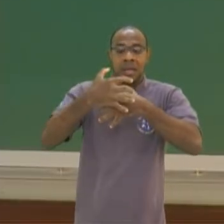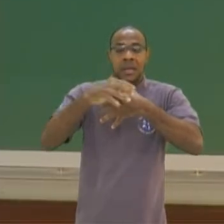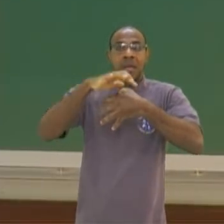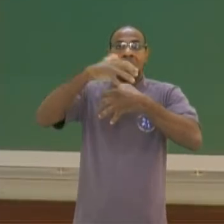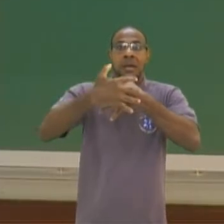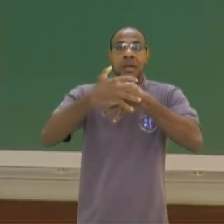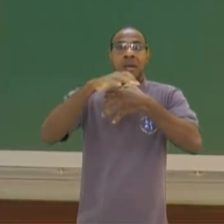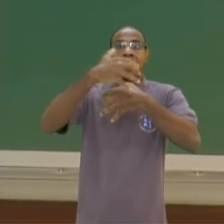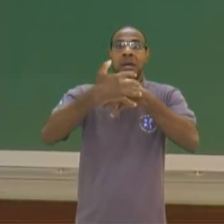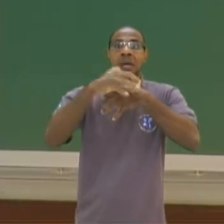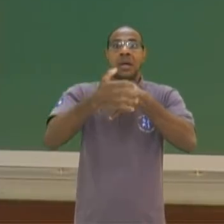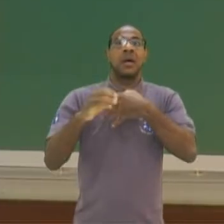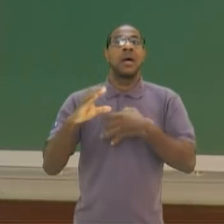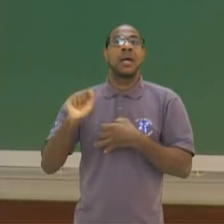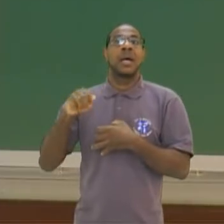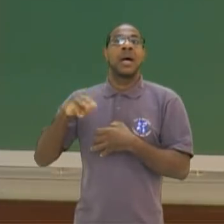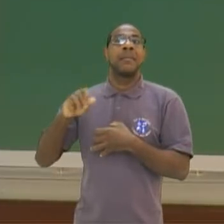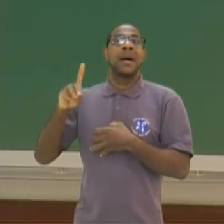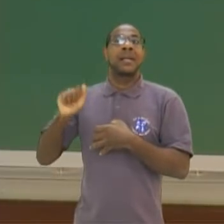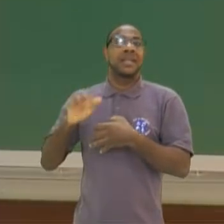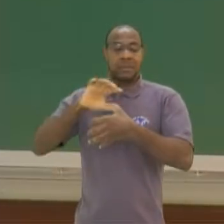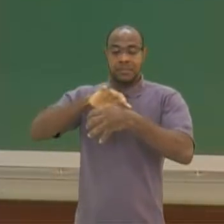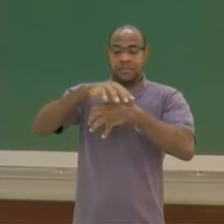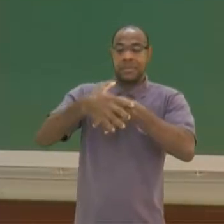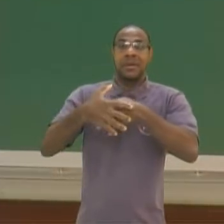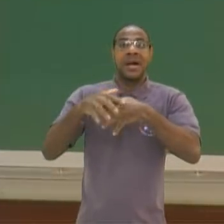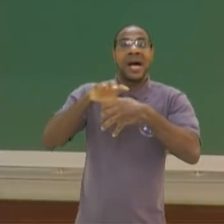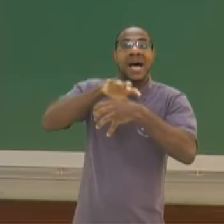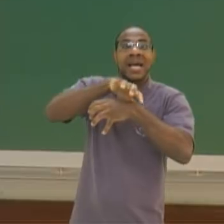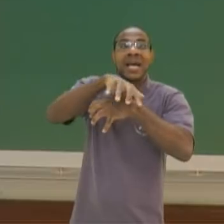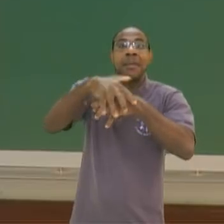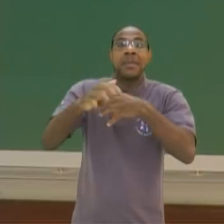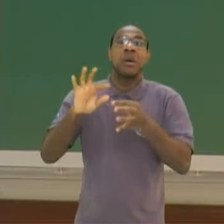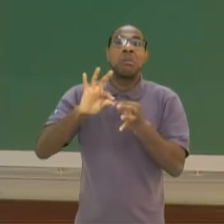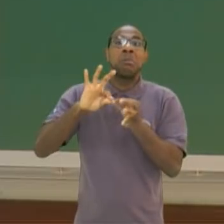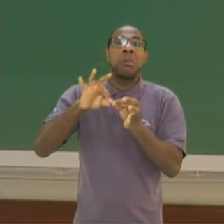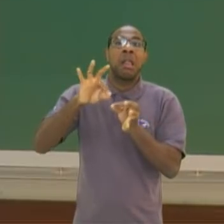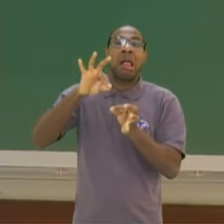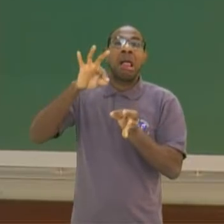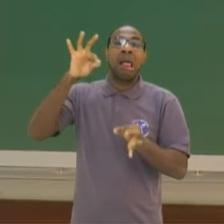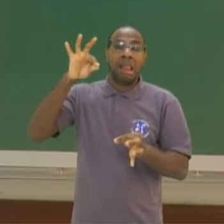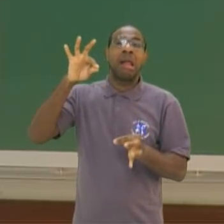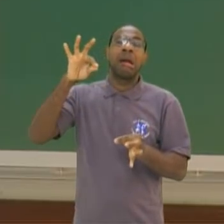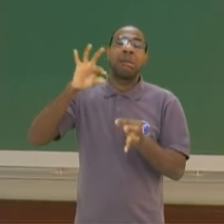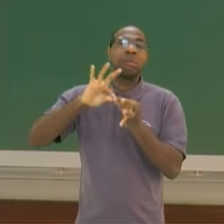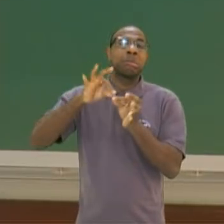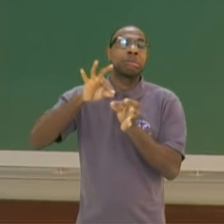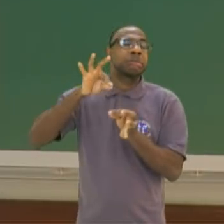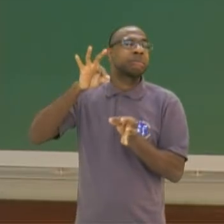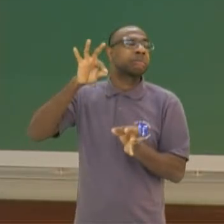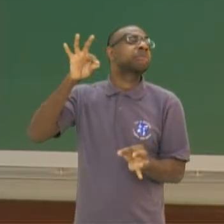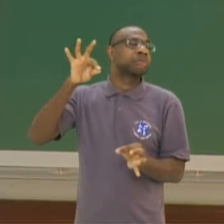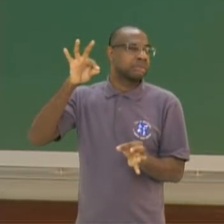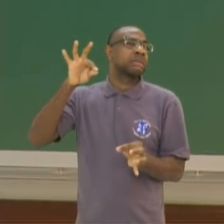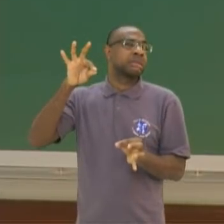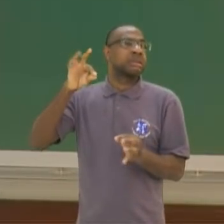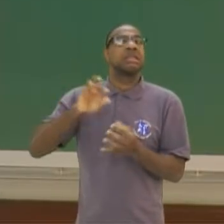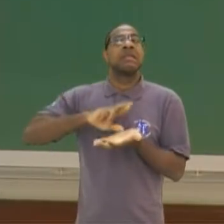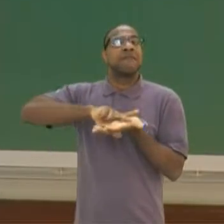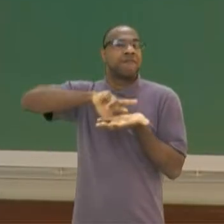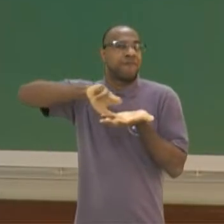atmosfera, Fabiano? A atmosfera é uma camada muito longa, muito grande, muito extensa.